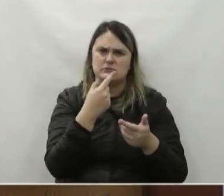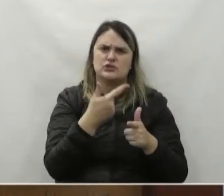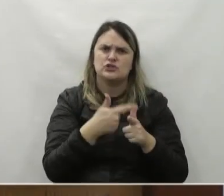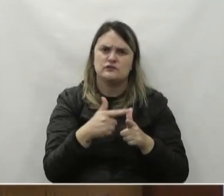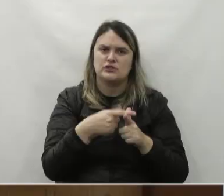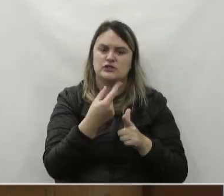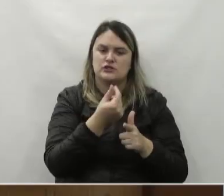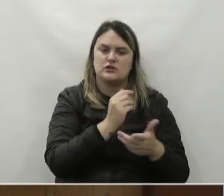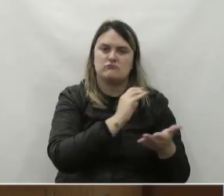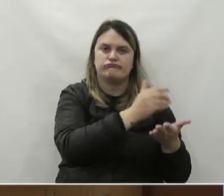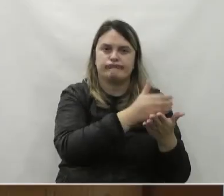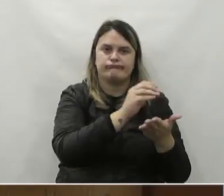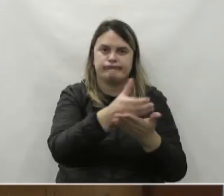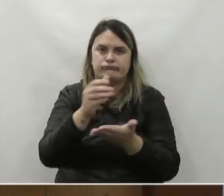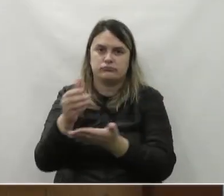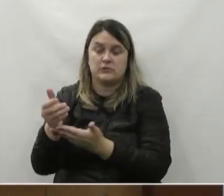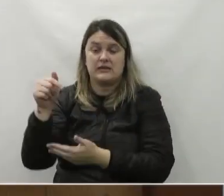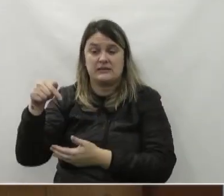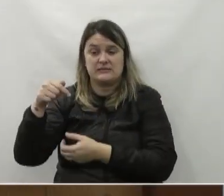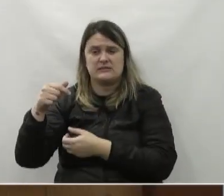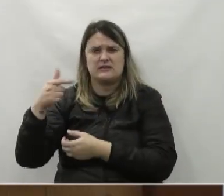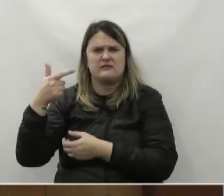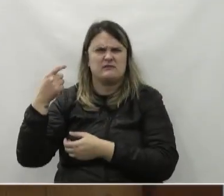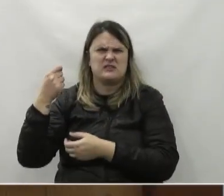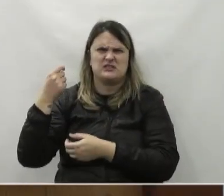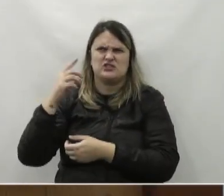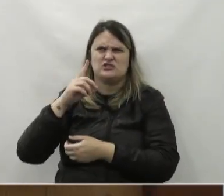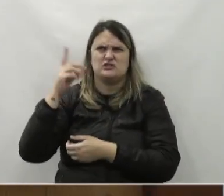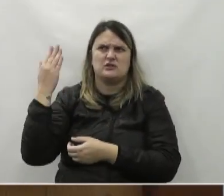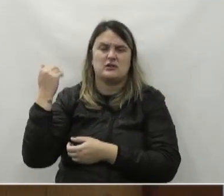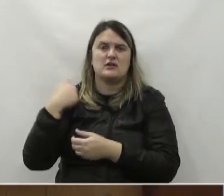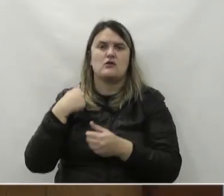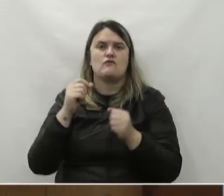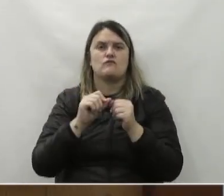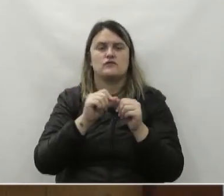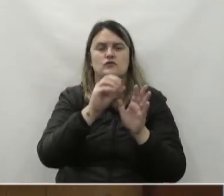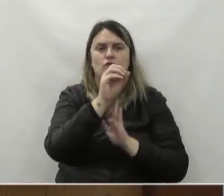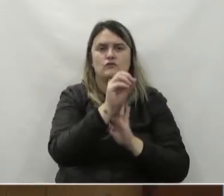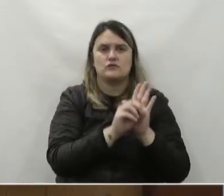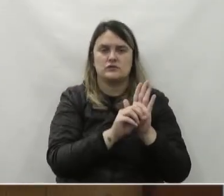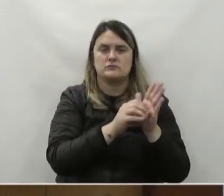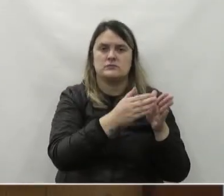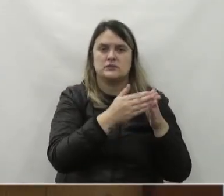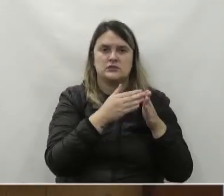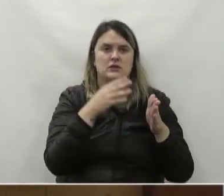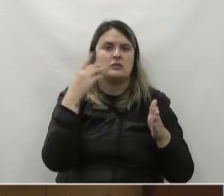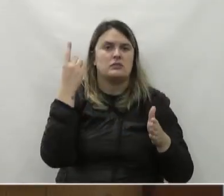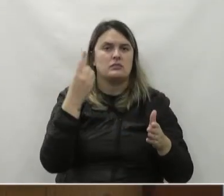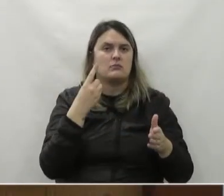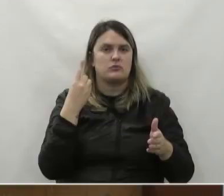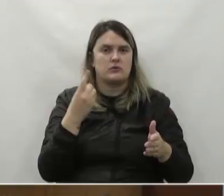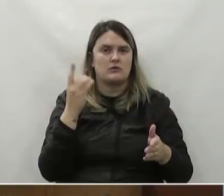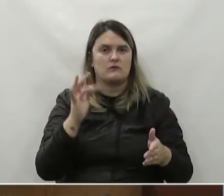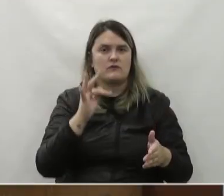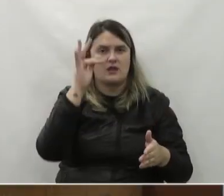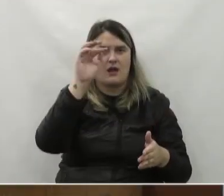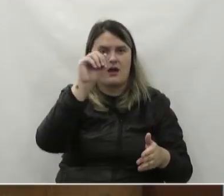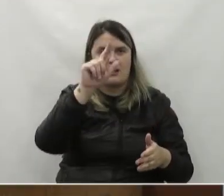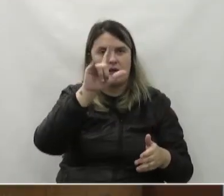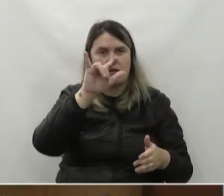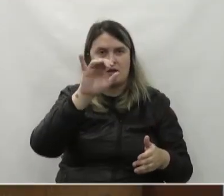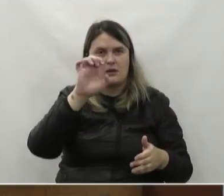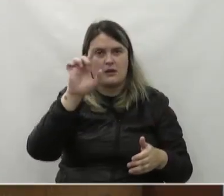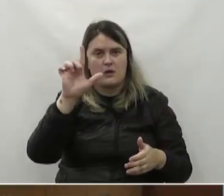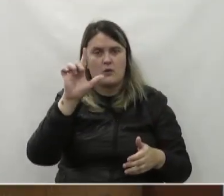nesse ano, fiz há dias atrás, inclusive, aqui um ofício pedindo para o deputado federal Aliel Machado que